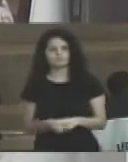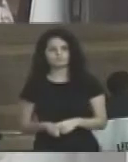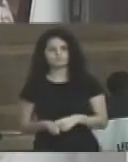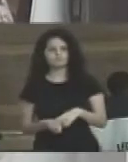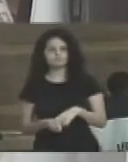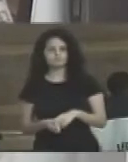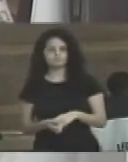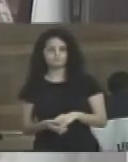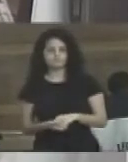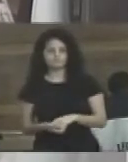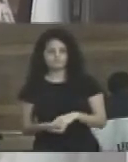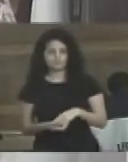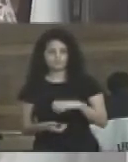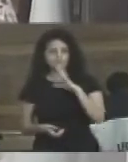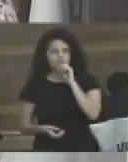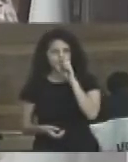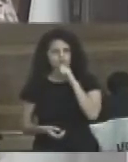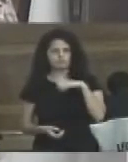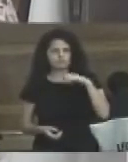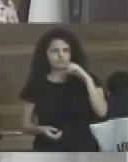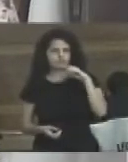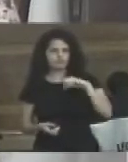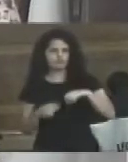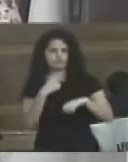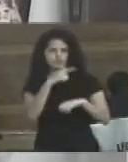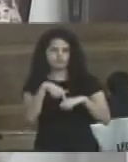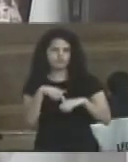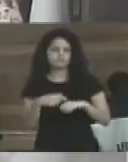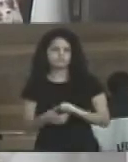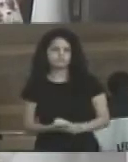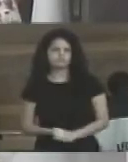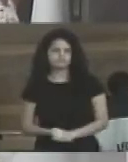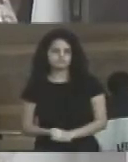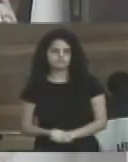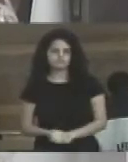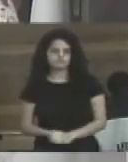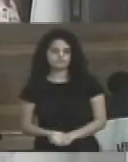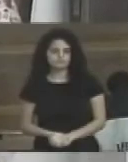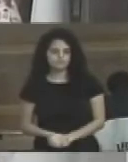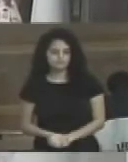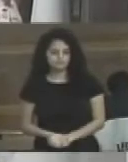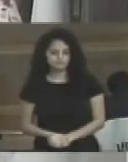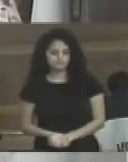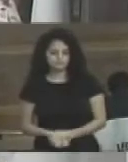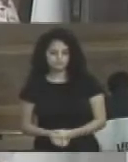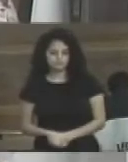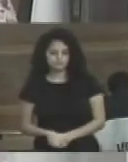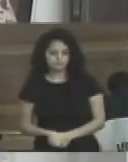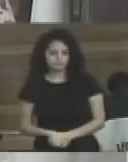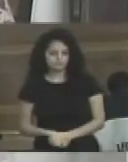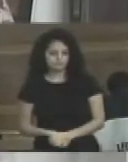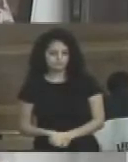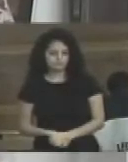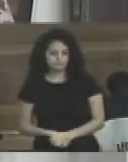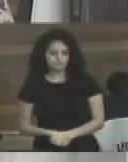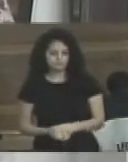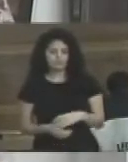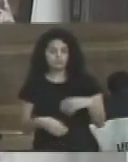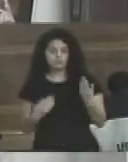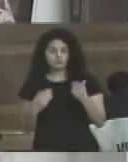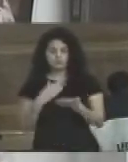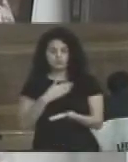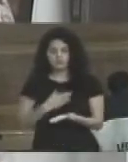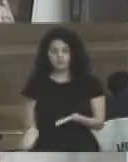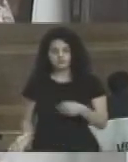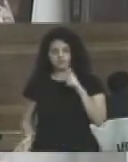da manhã. Às vezes a gente não se mobiliza, não se sensibiliza, e quando a gente perde, a gente vê o que